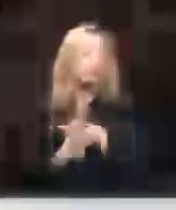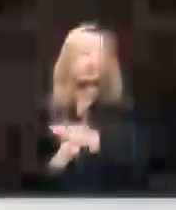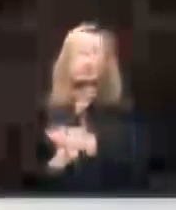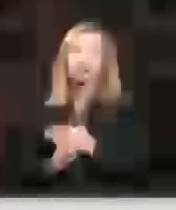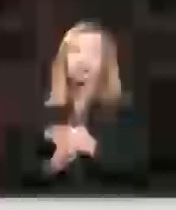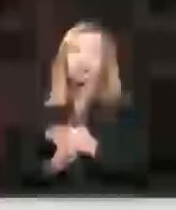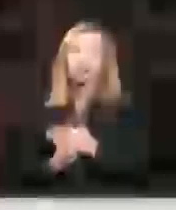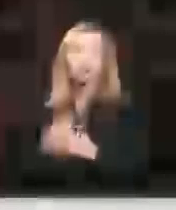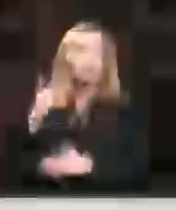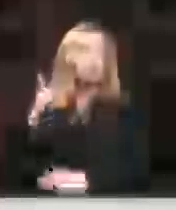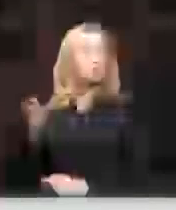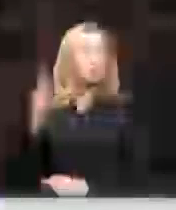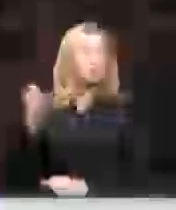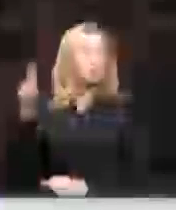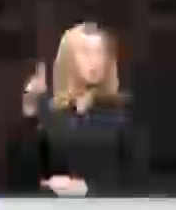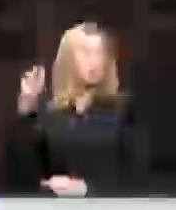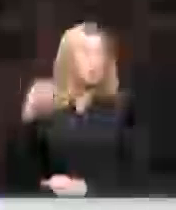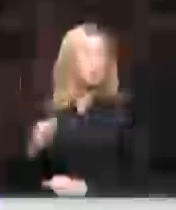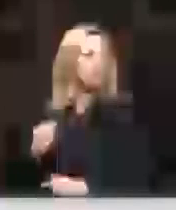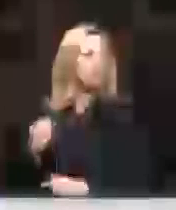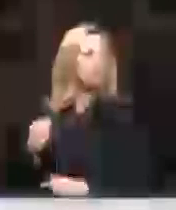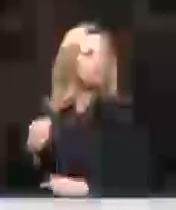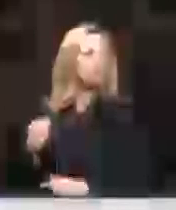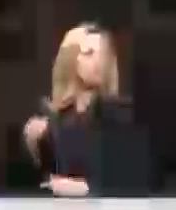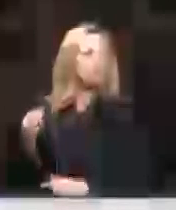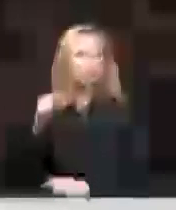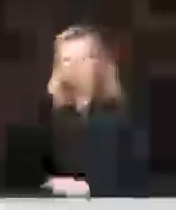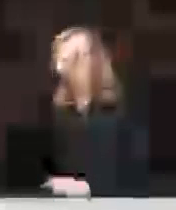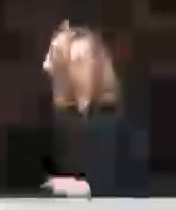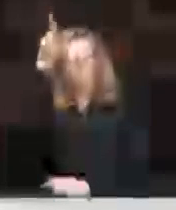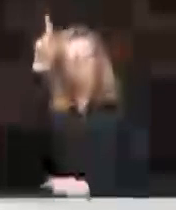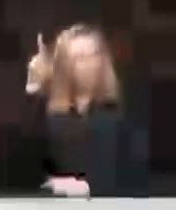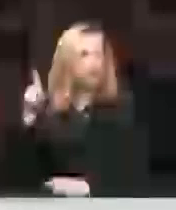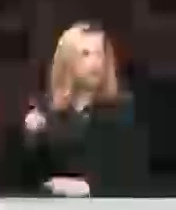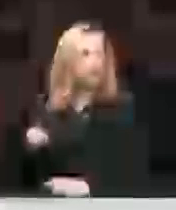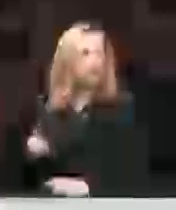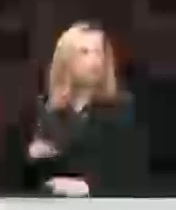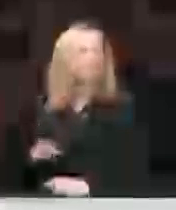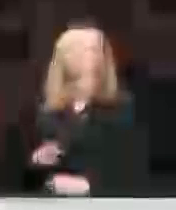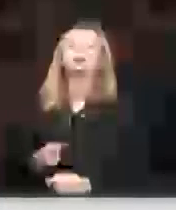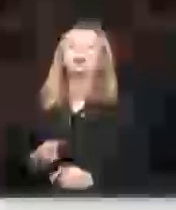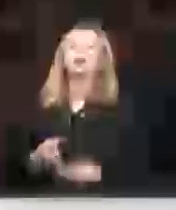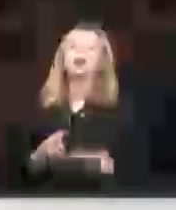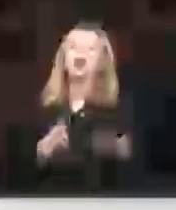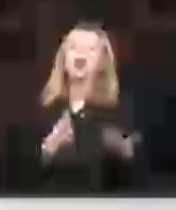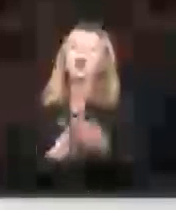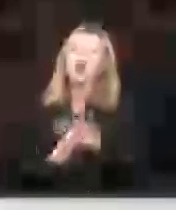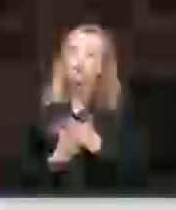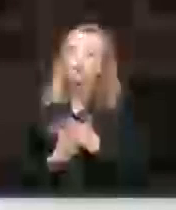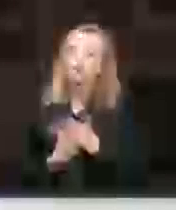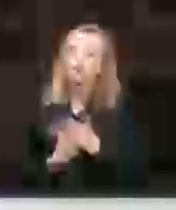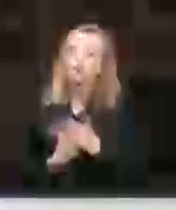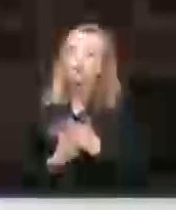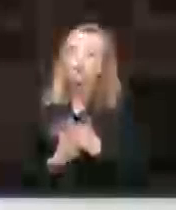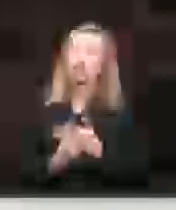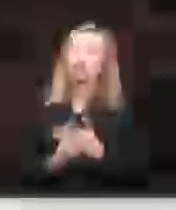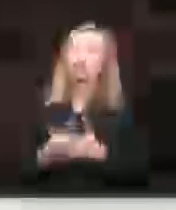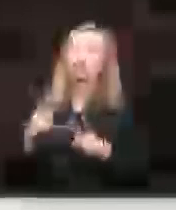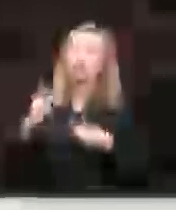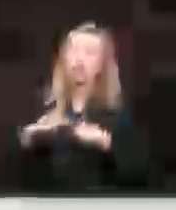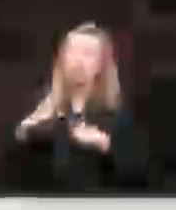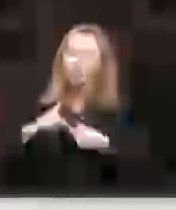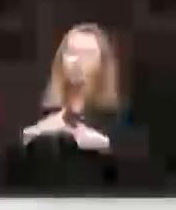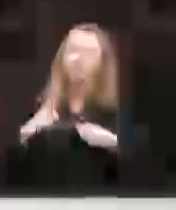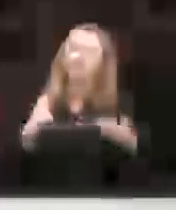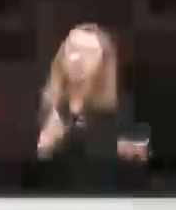Pública, significa defender o orçamento público, significa defender a soberania nacional, defender a Petrobras, ter